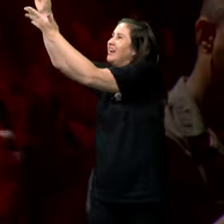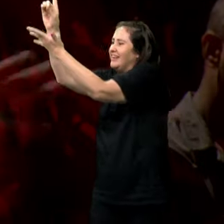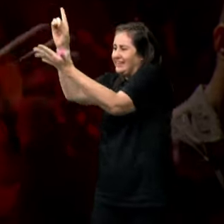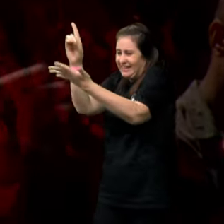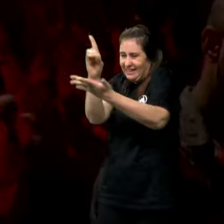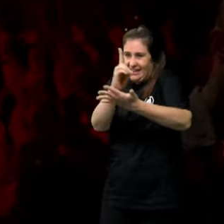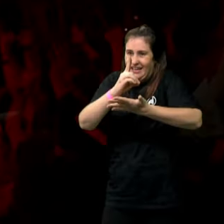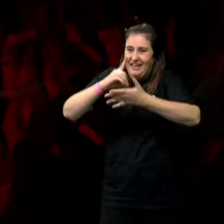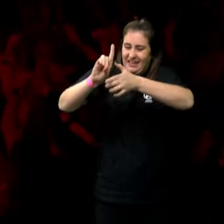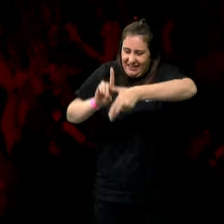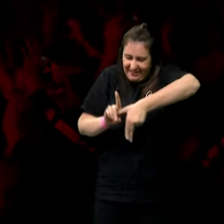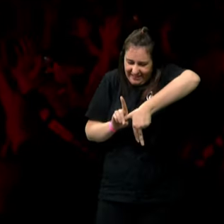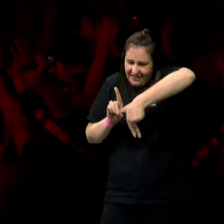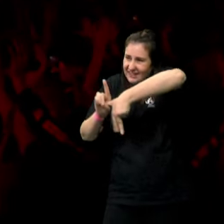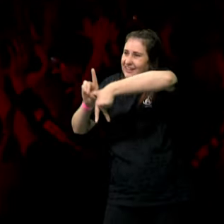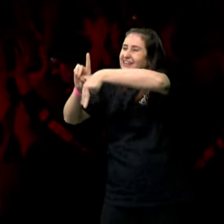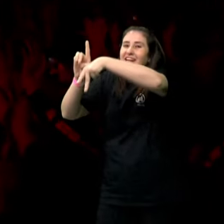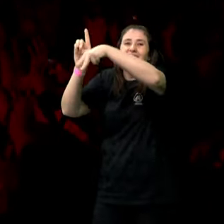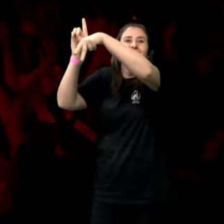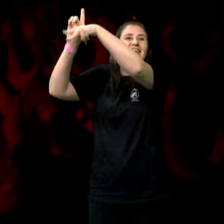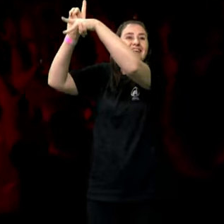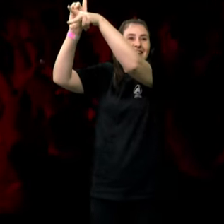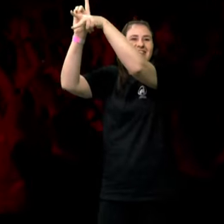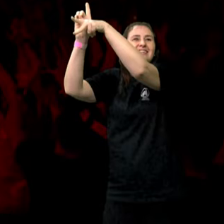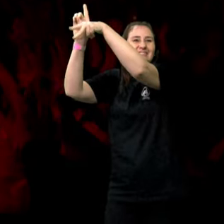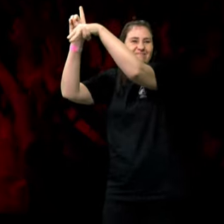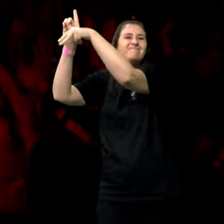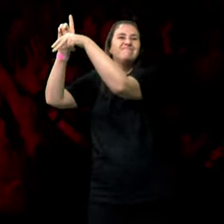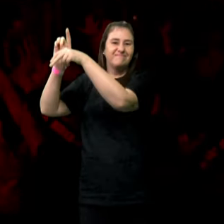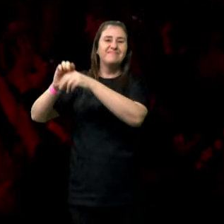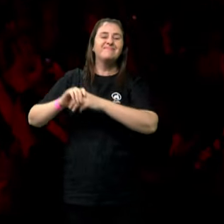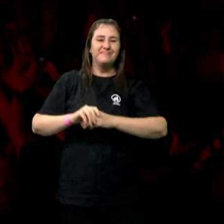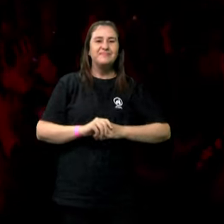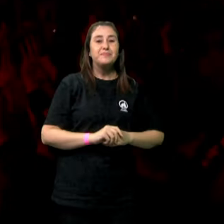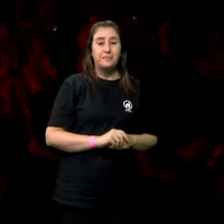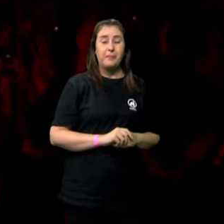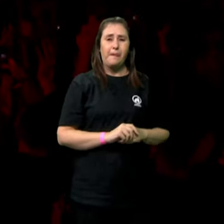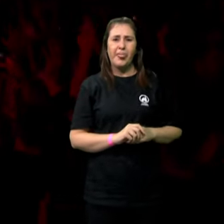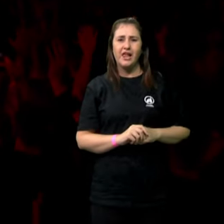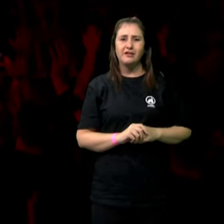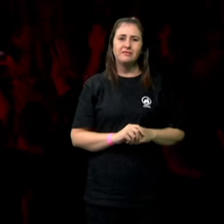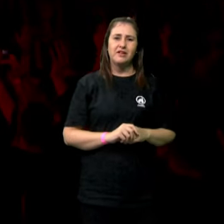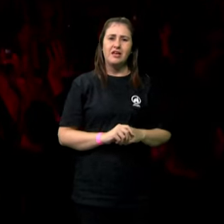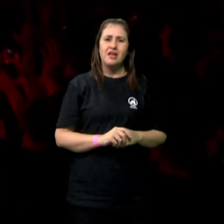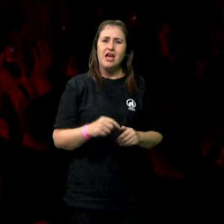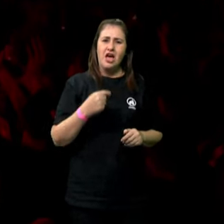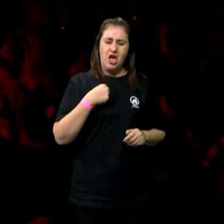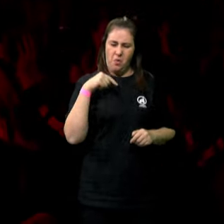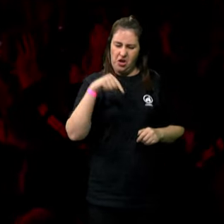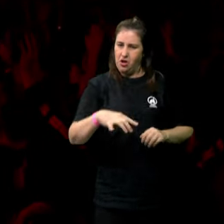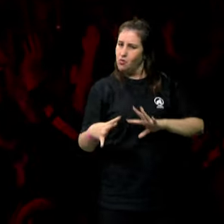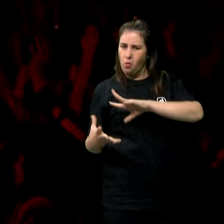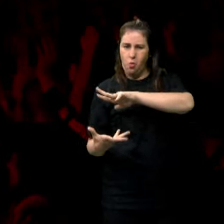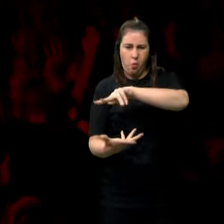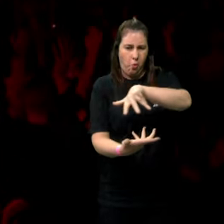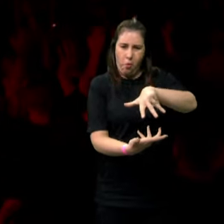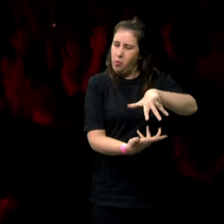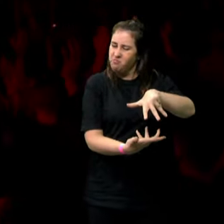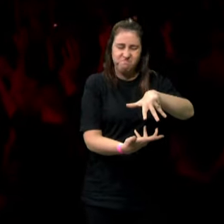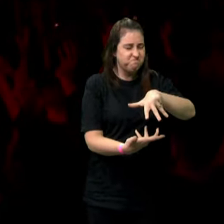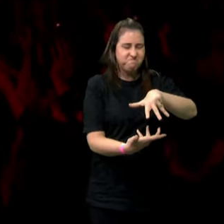ele vem me buscar e com ele eu irei eu